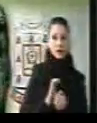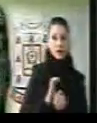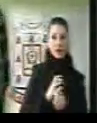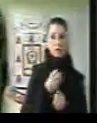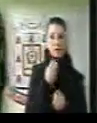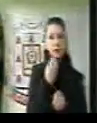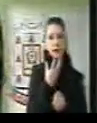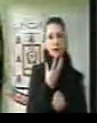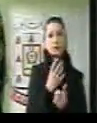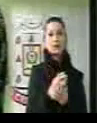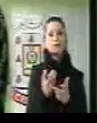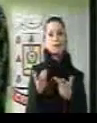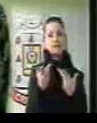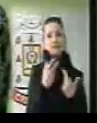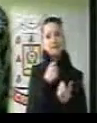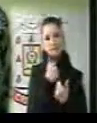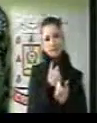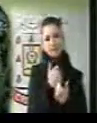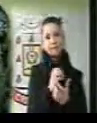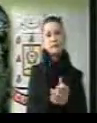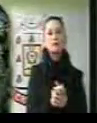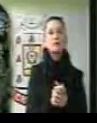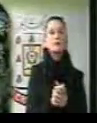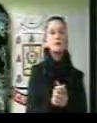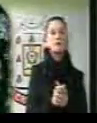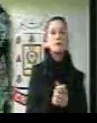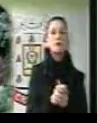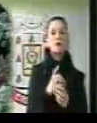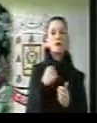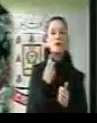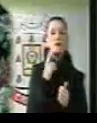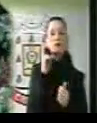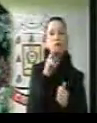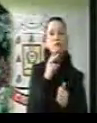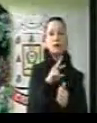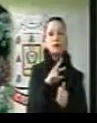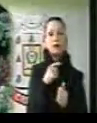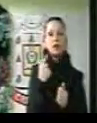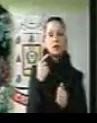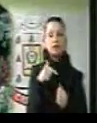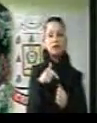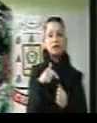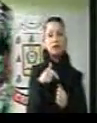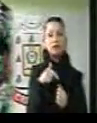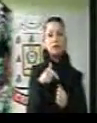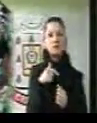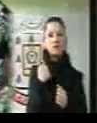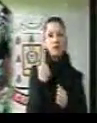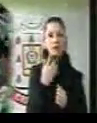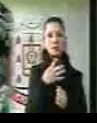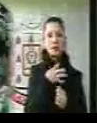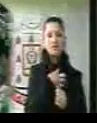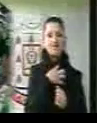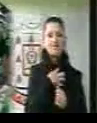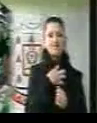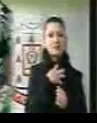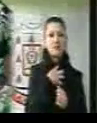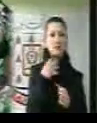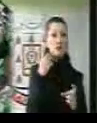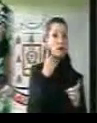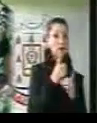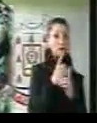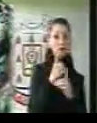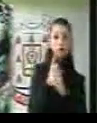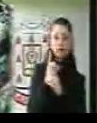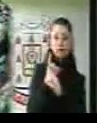Casa Legislativa. Bom, presidente, como nós já vimos aqui neste momento, inclusive sentimos reencontros de amigos, né,